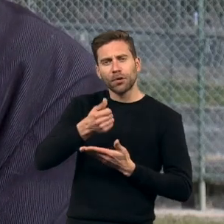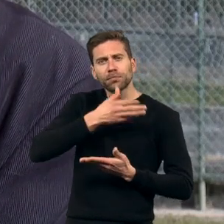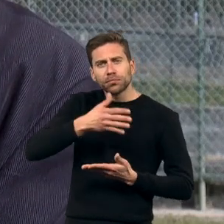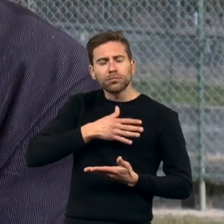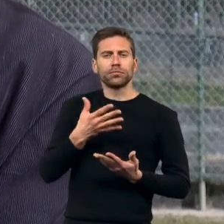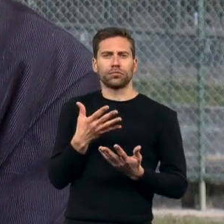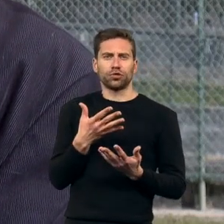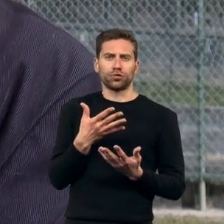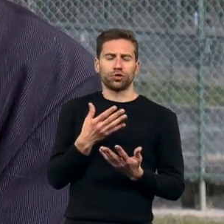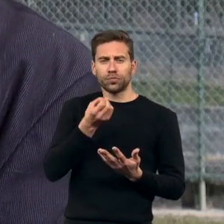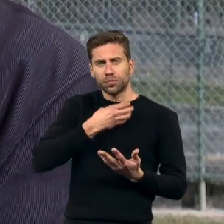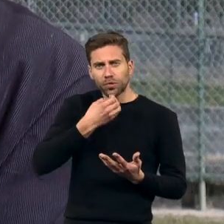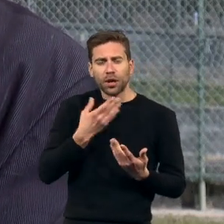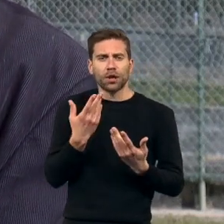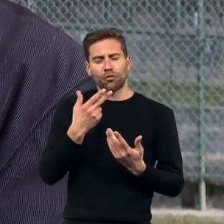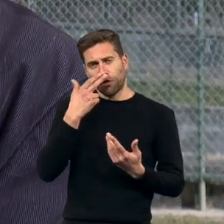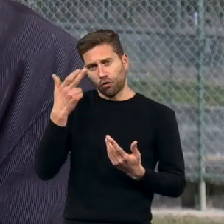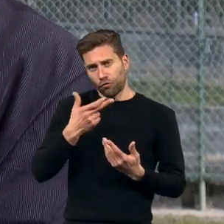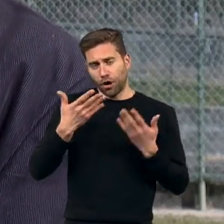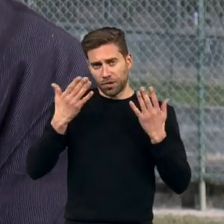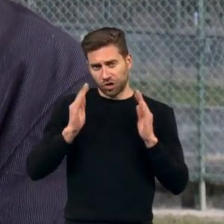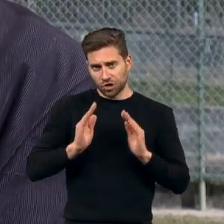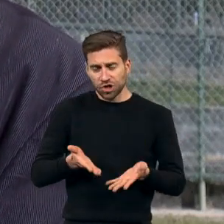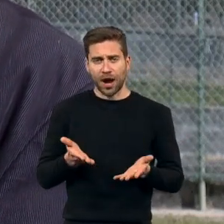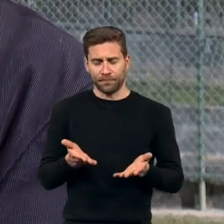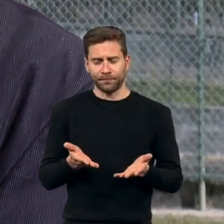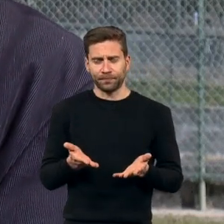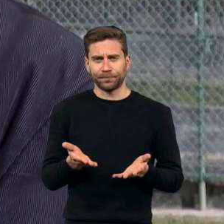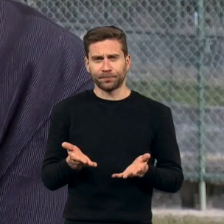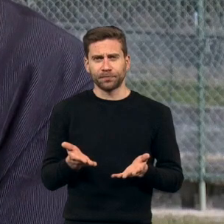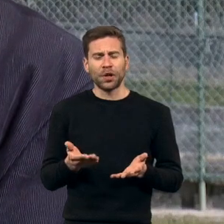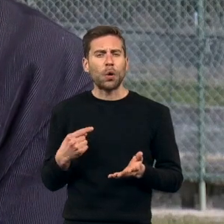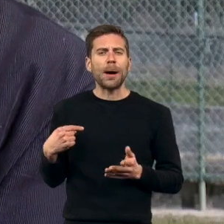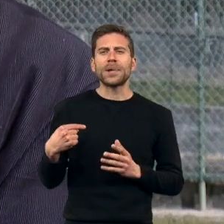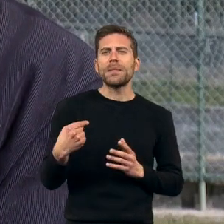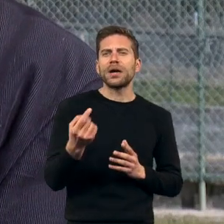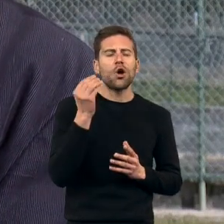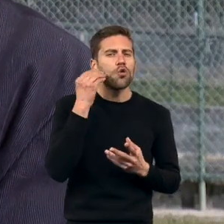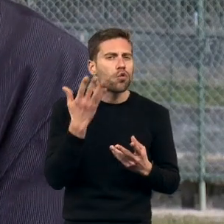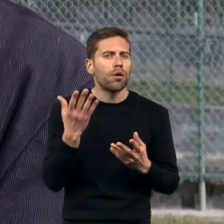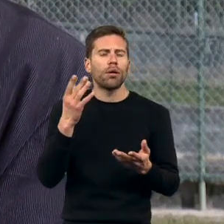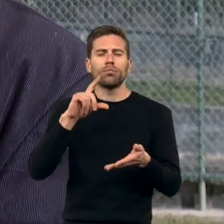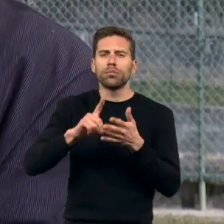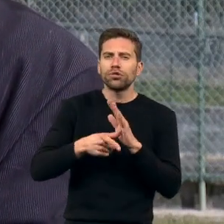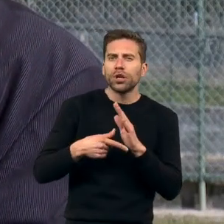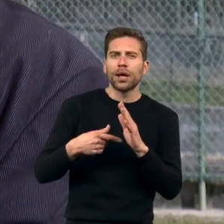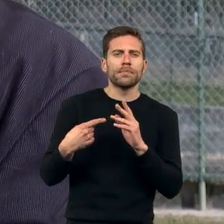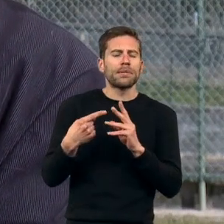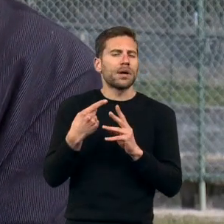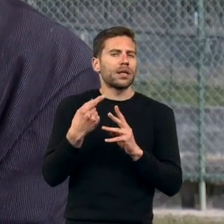fazer agora que estão reformadas, que estão na maioridade, o que é que estão a fazer, que projetos desenvolvem